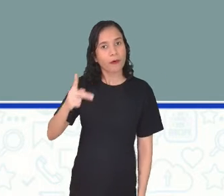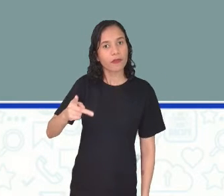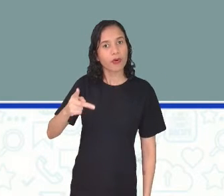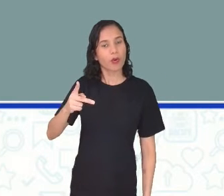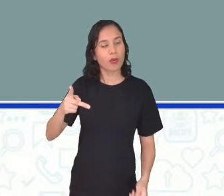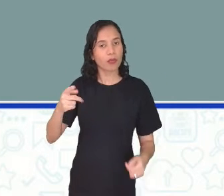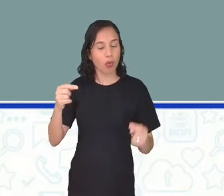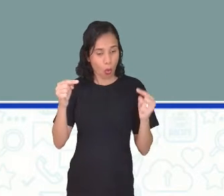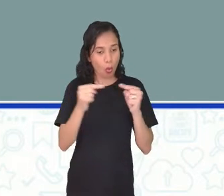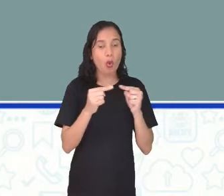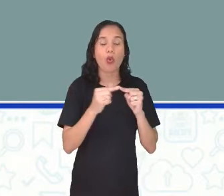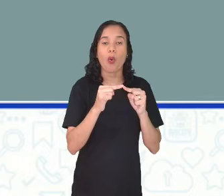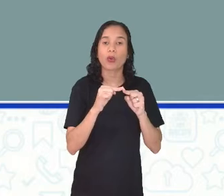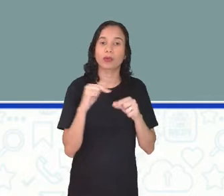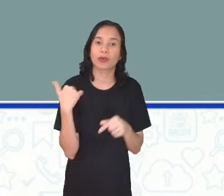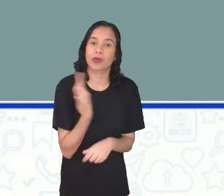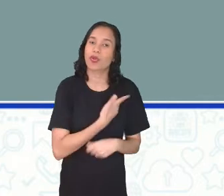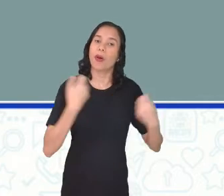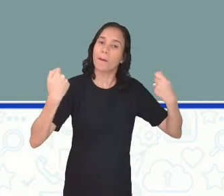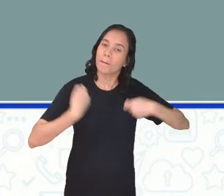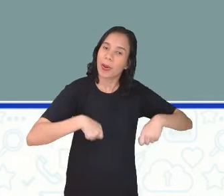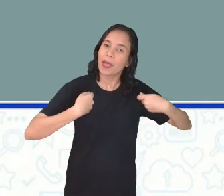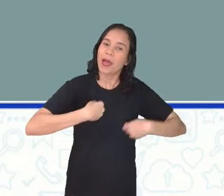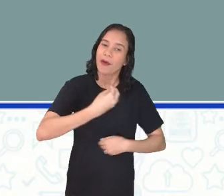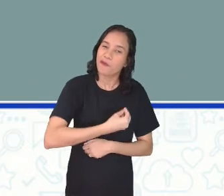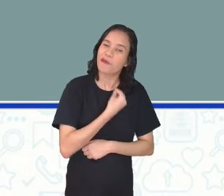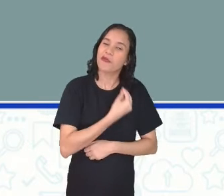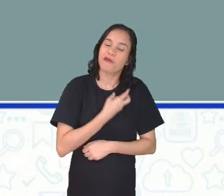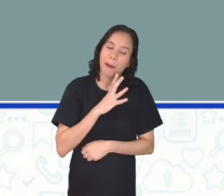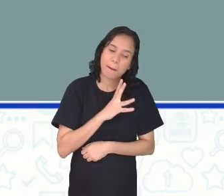o fato de que a gente precisa viver o amor para ter uma vida